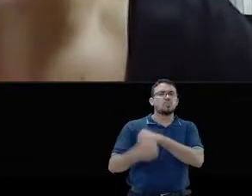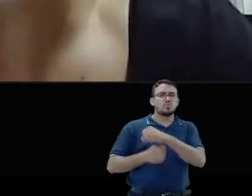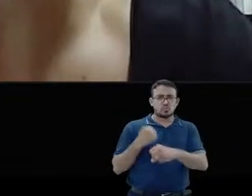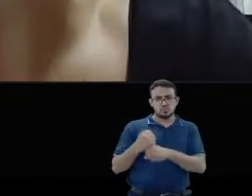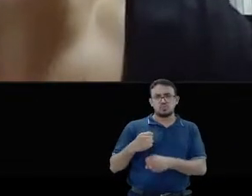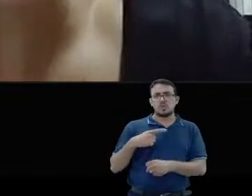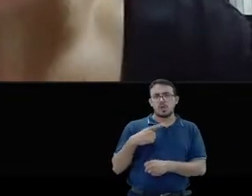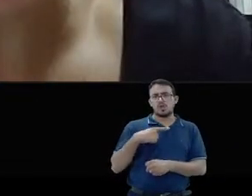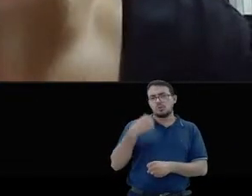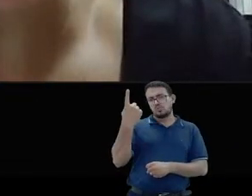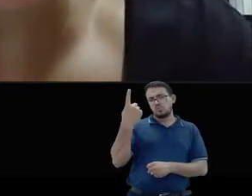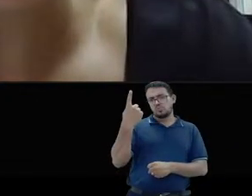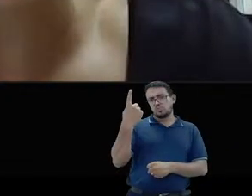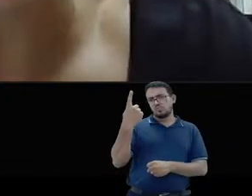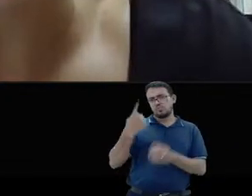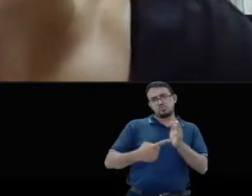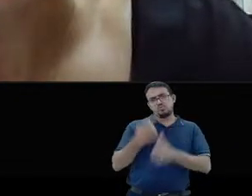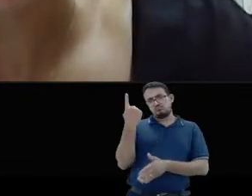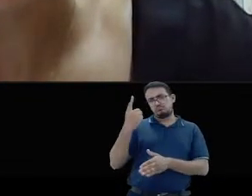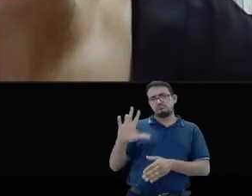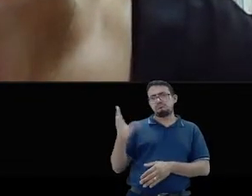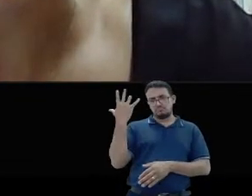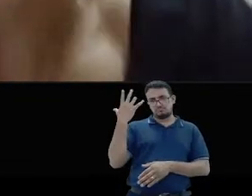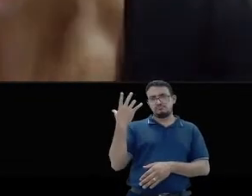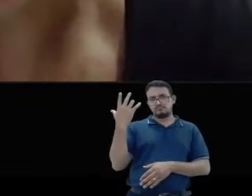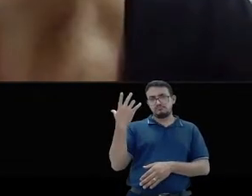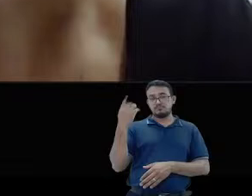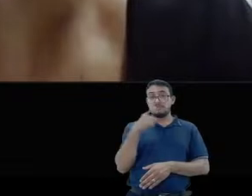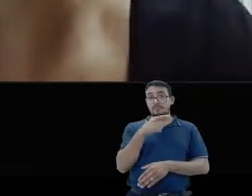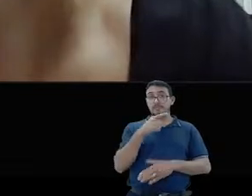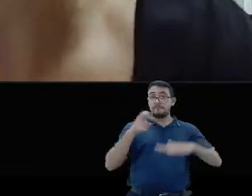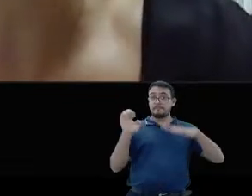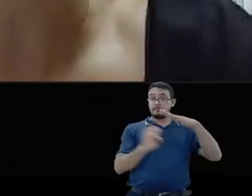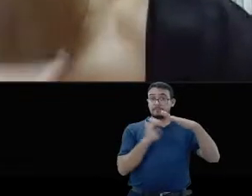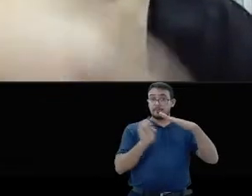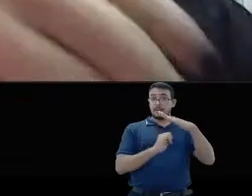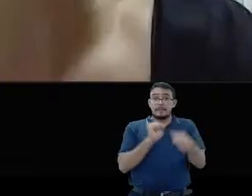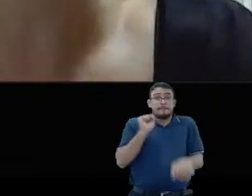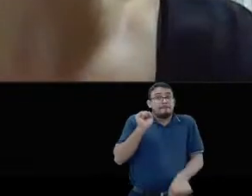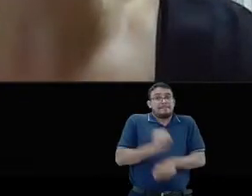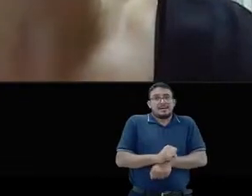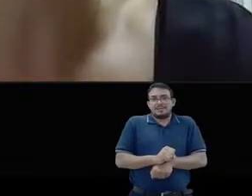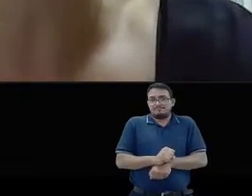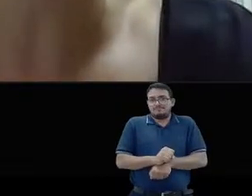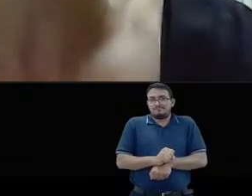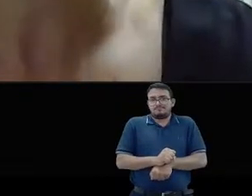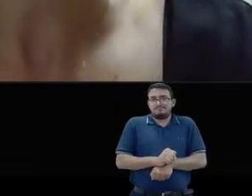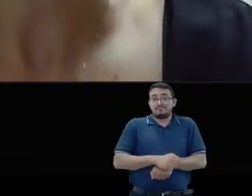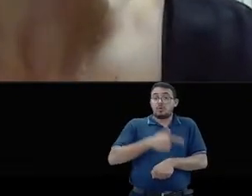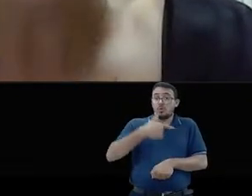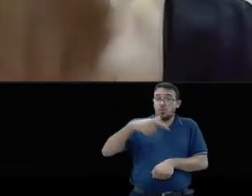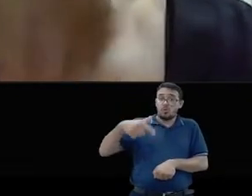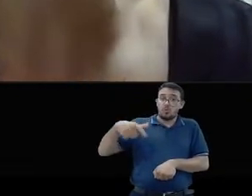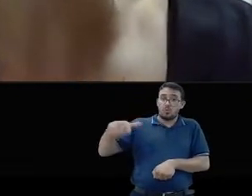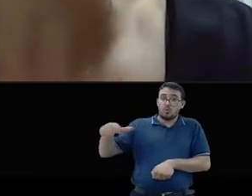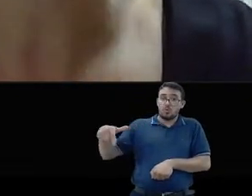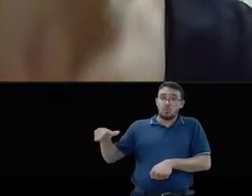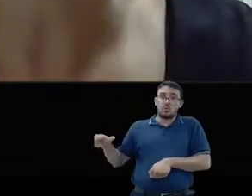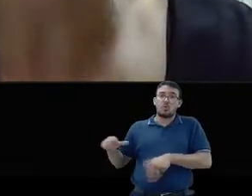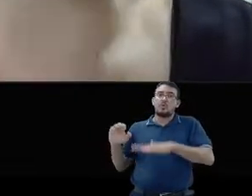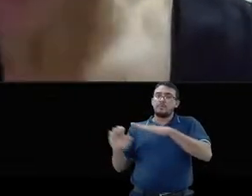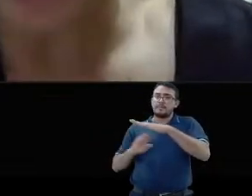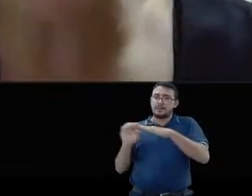processo em que a empresa ela fica interrompida, porque diversas outras empresas vão ali para